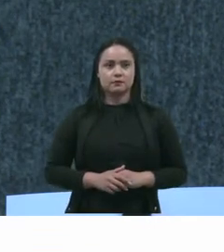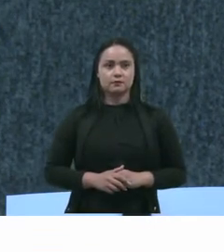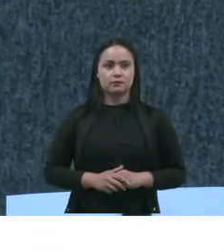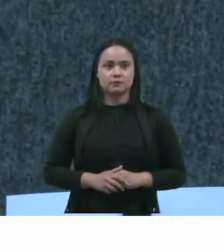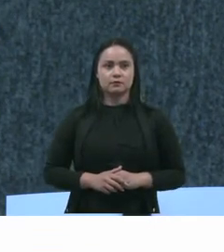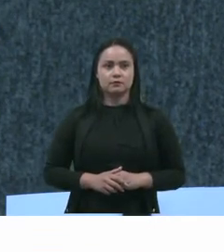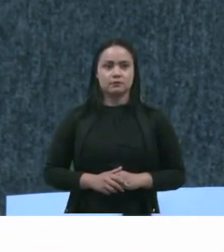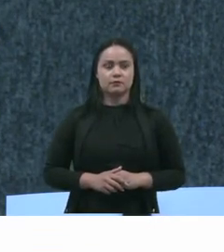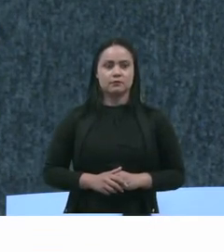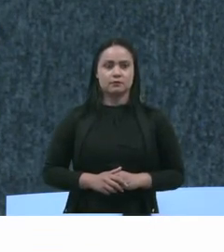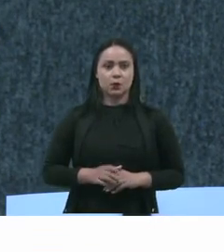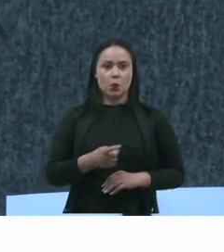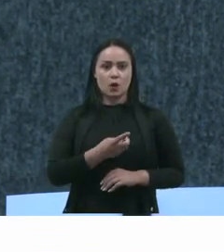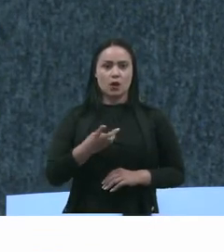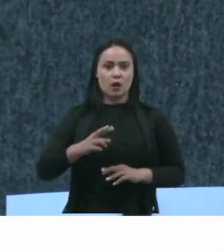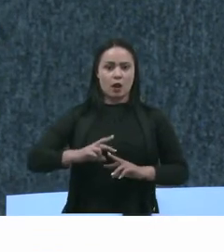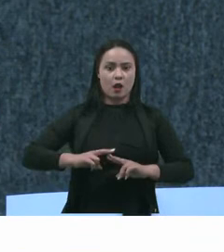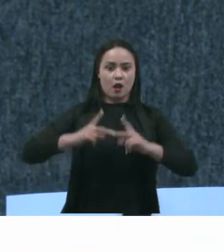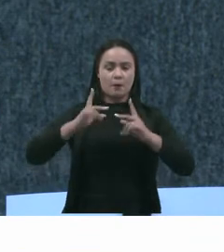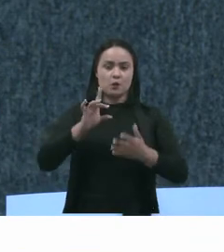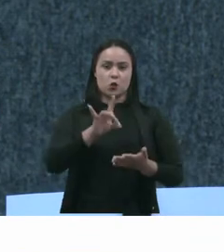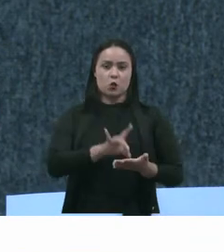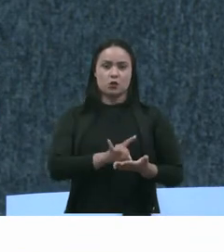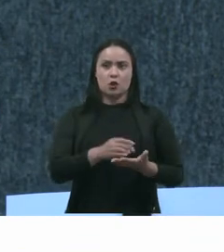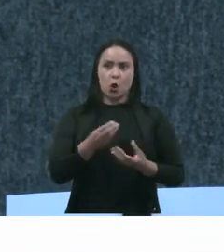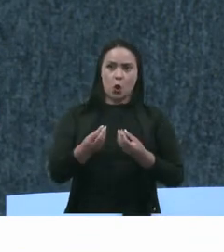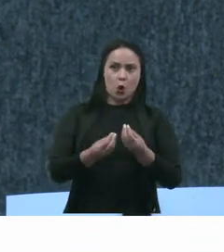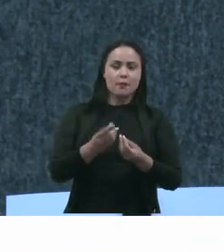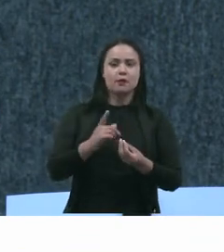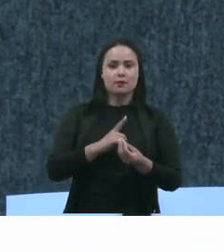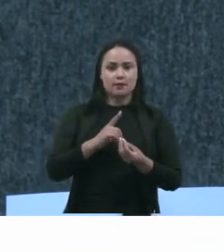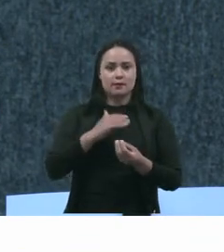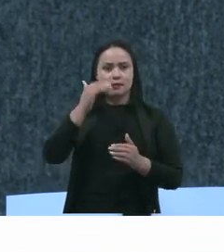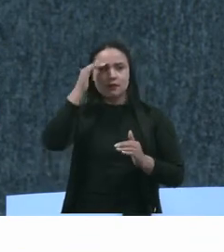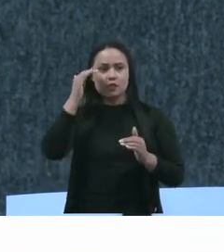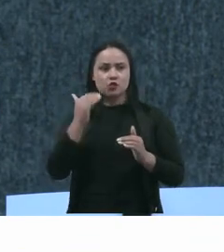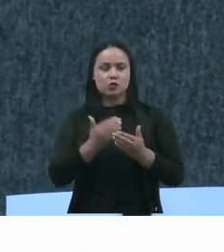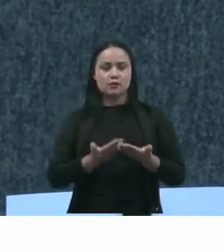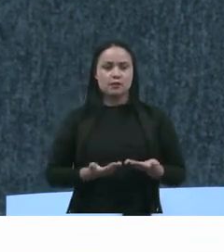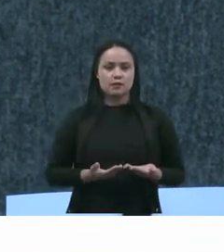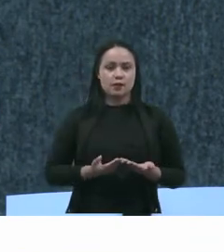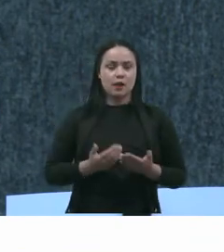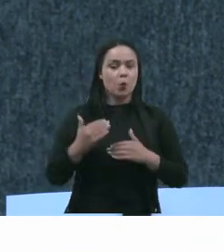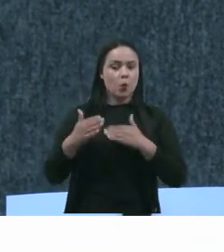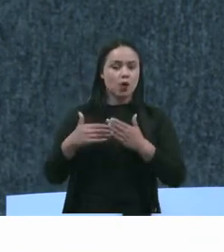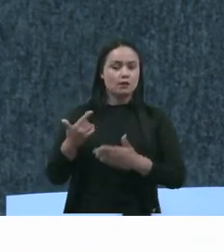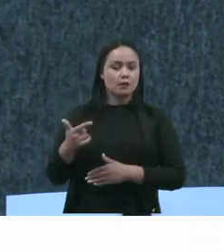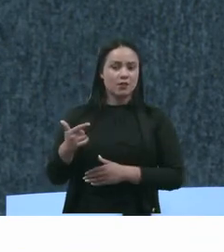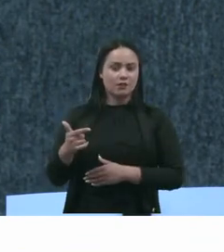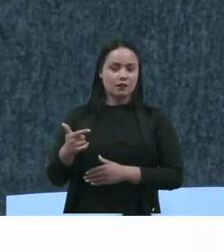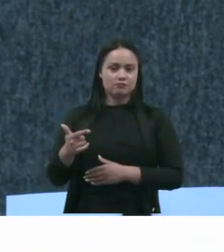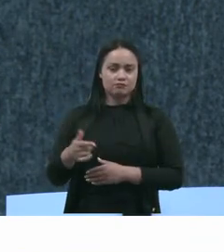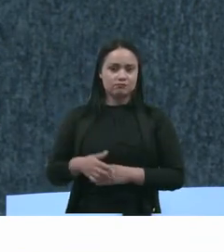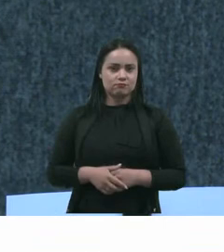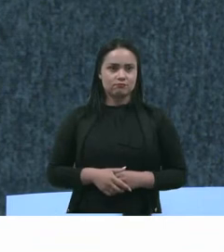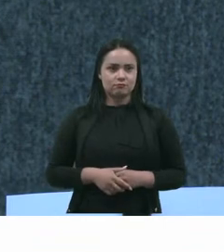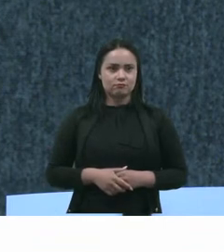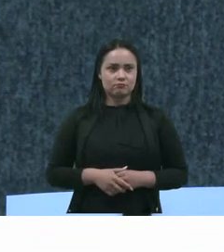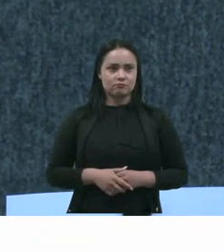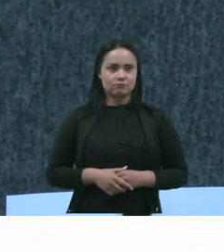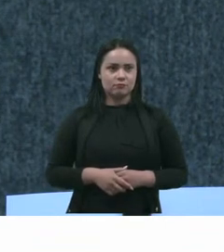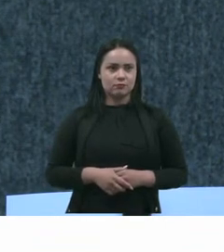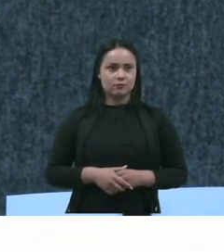com relação à maioria absoluta, como ela deve ser interpretada quando não há uma... quando